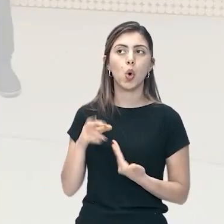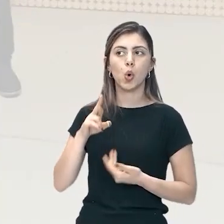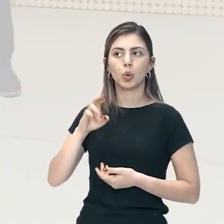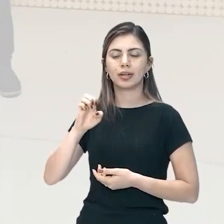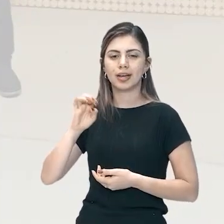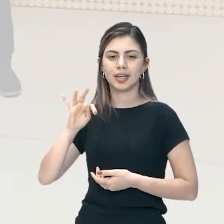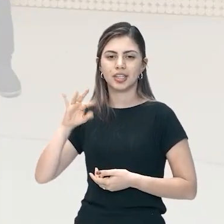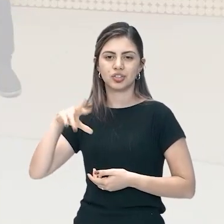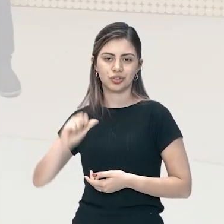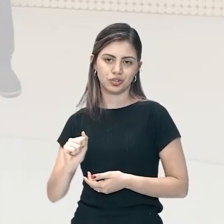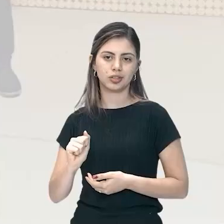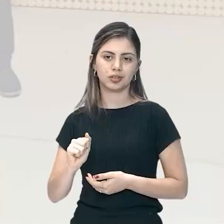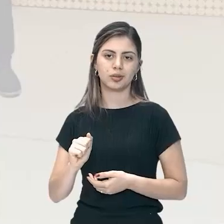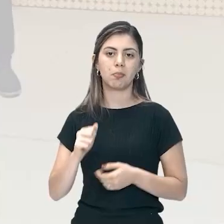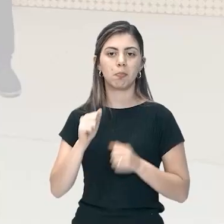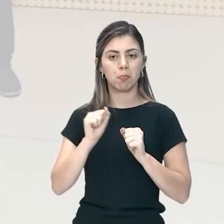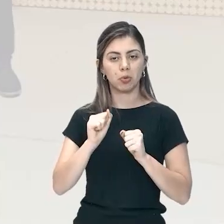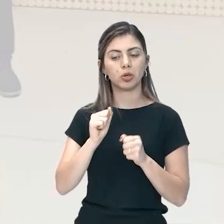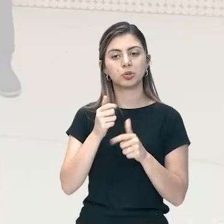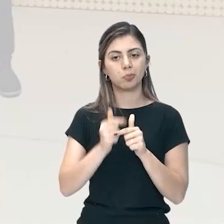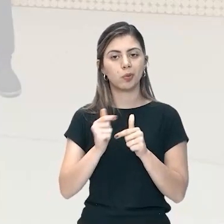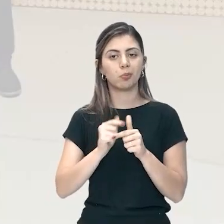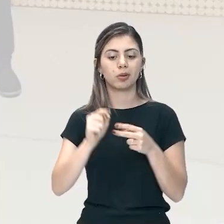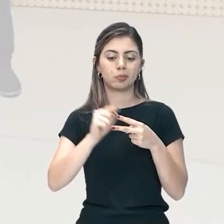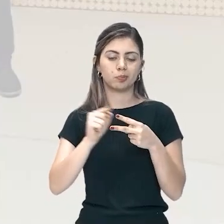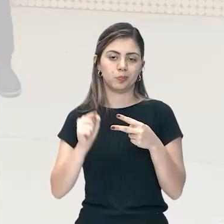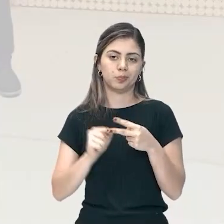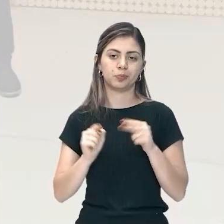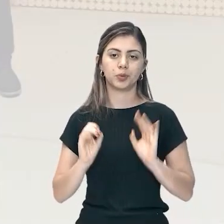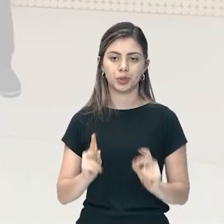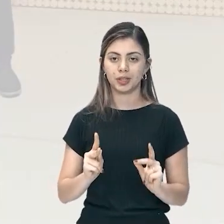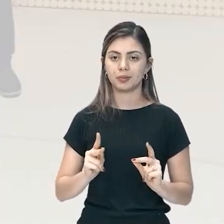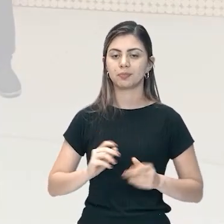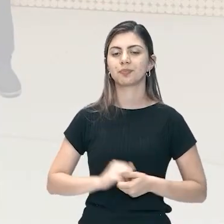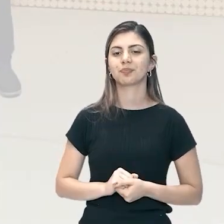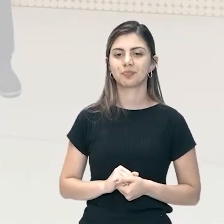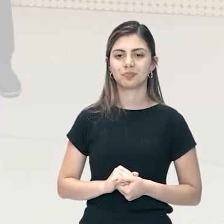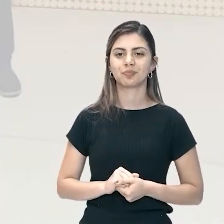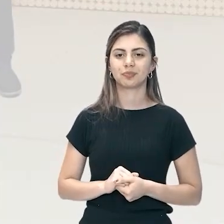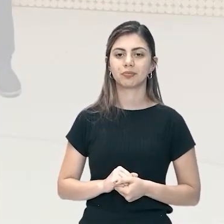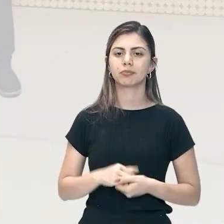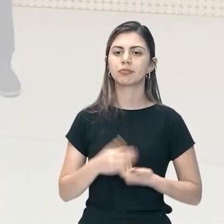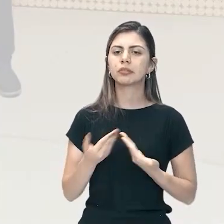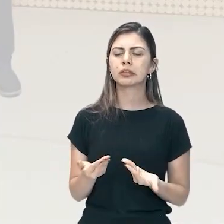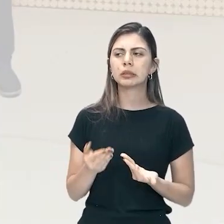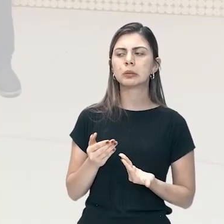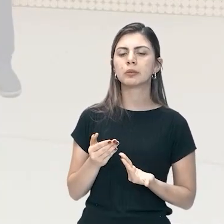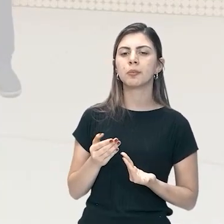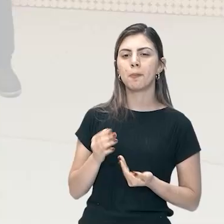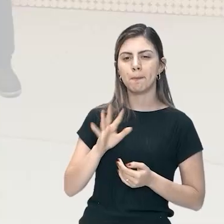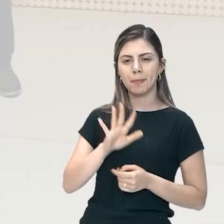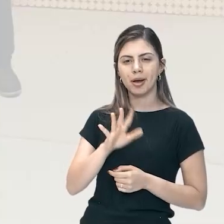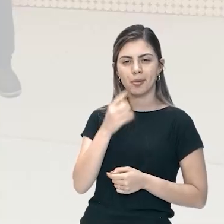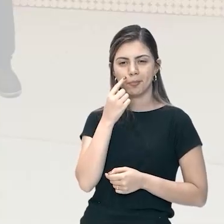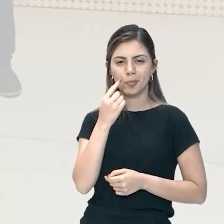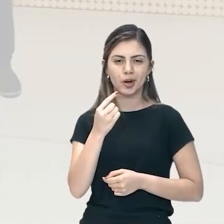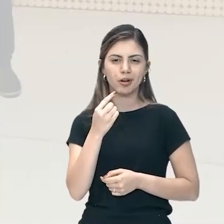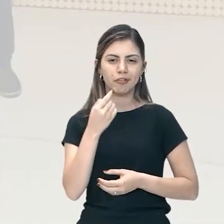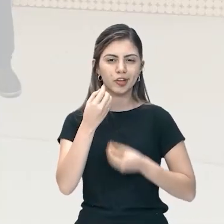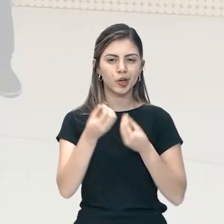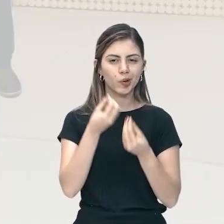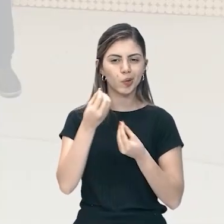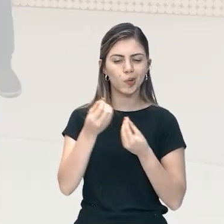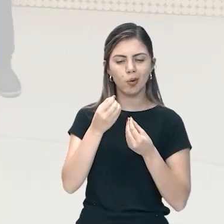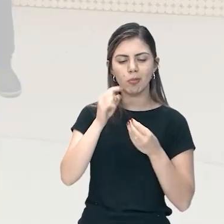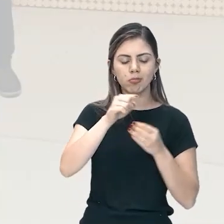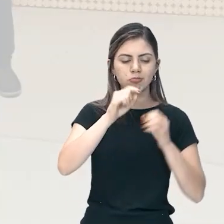onde a imagem deve se formar. Tudo bem? Muito legal, muito bacana. Mas vamos olhar esse olho um pouco mais de